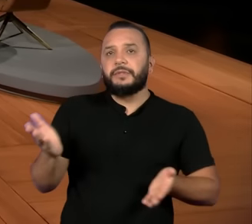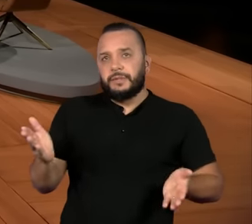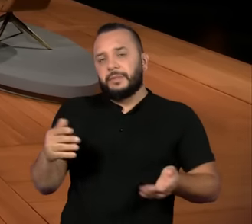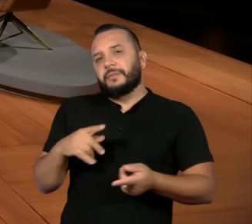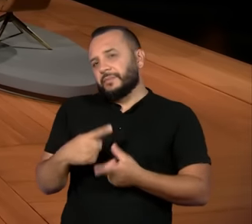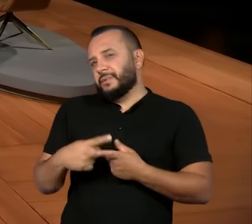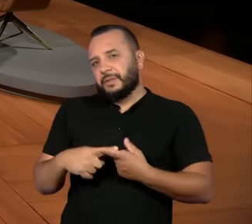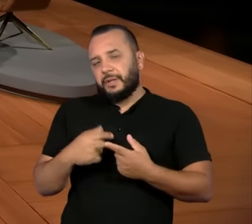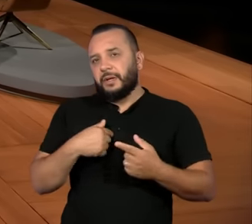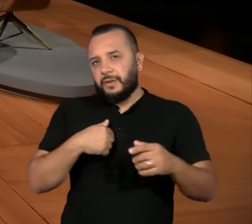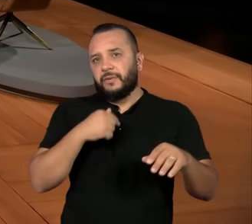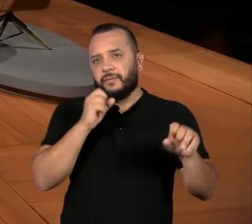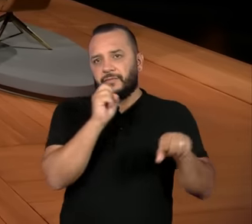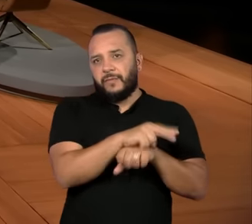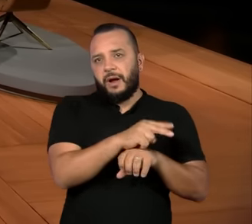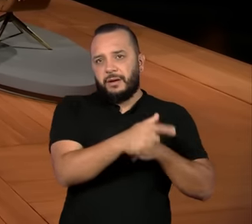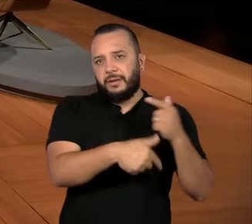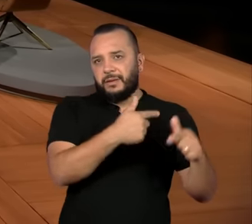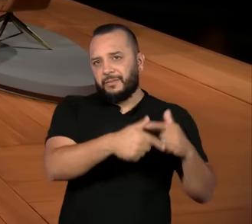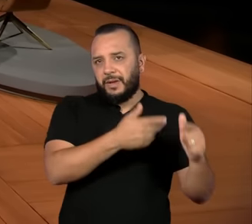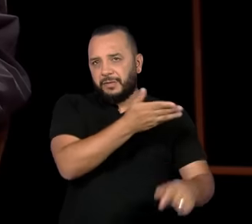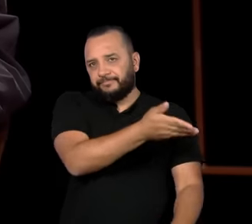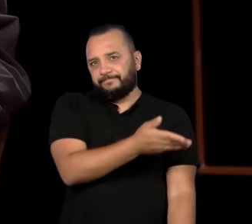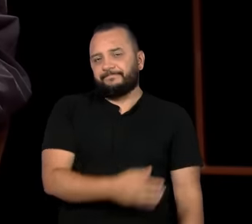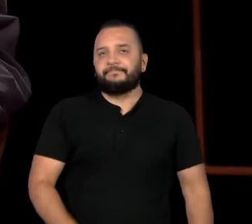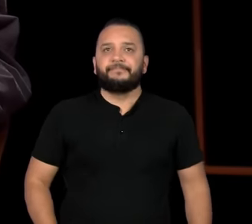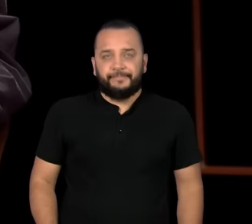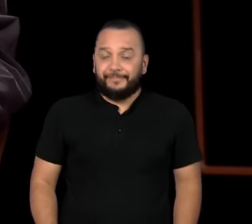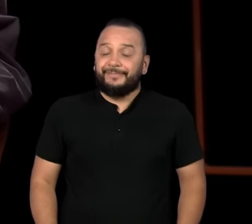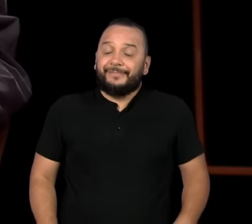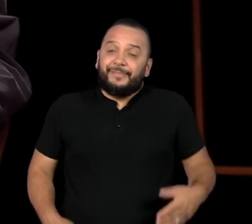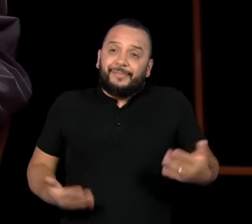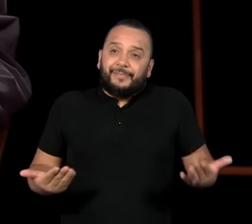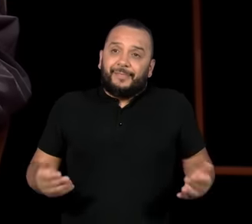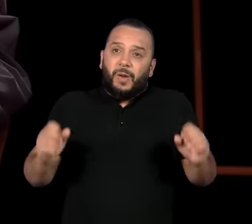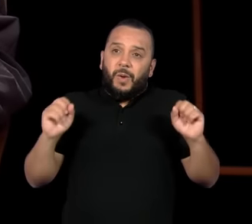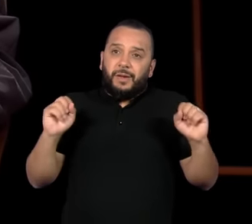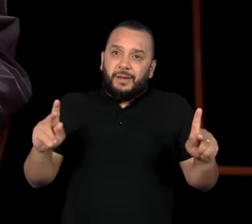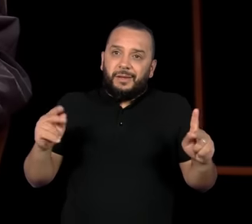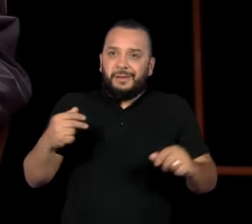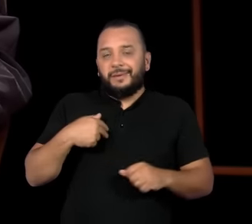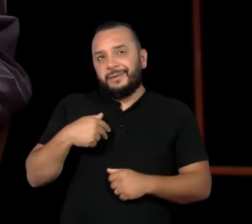Então, né? Bom, ok. E aí, então, foi um contato